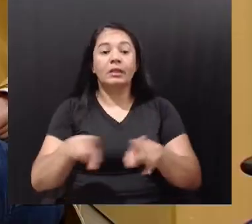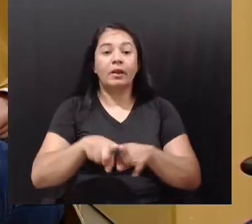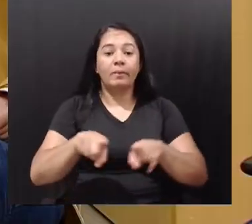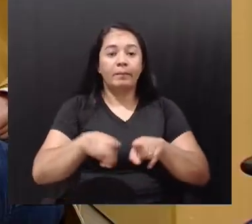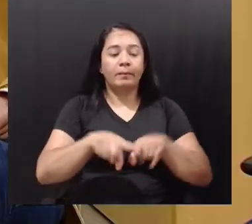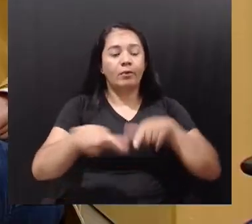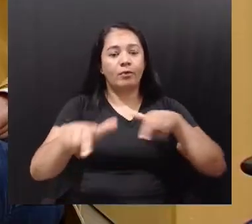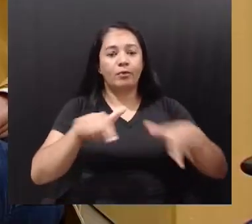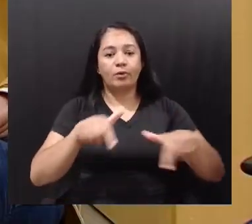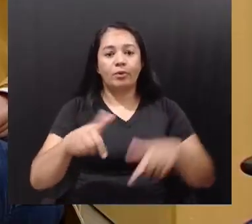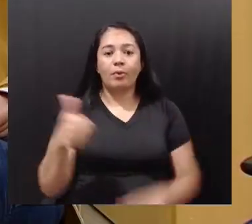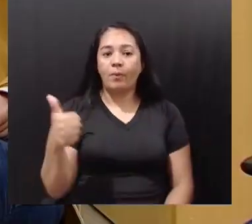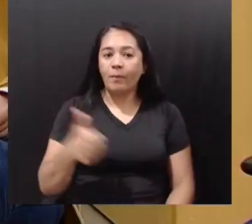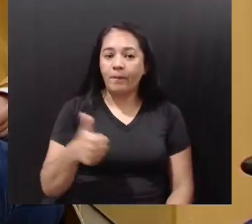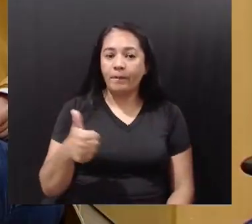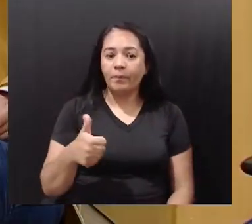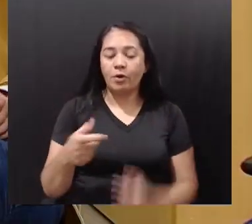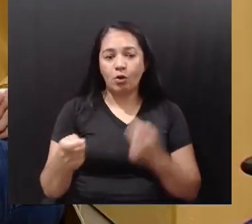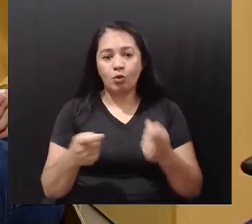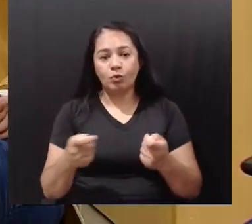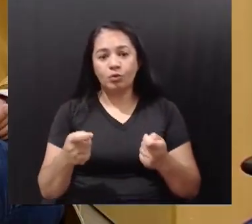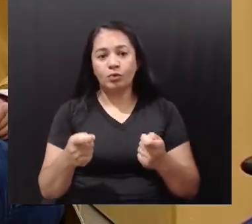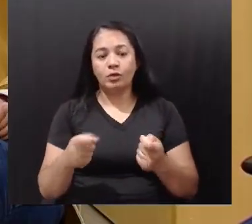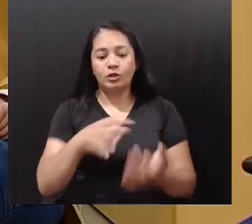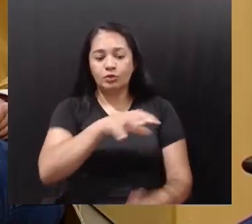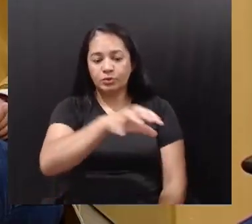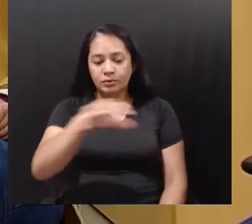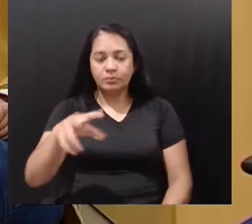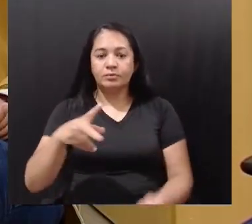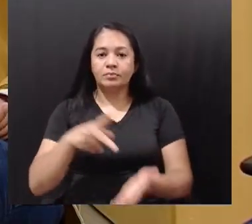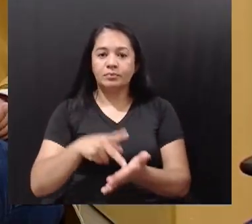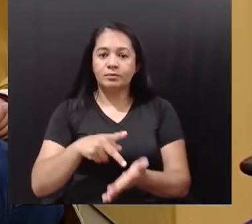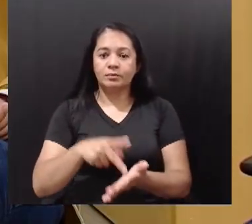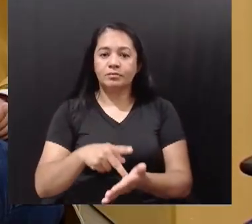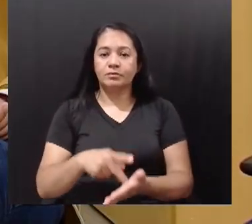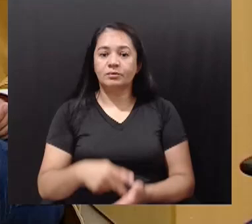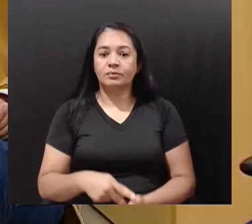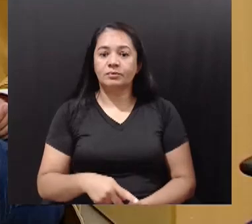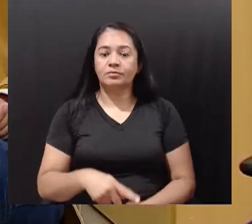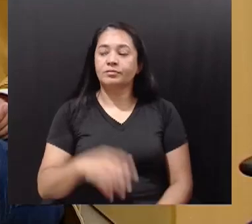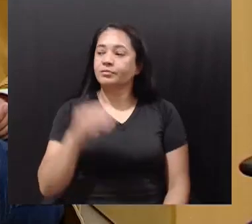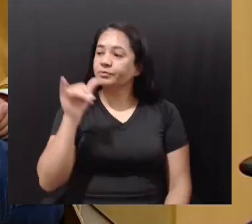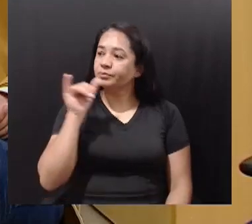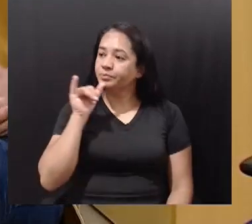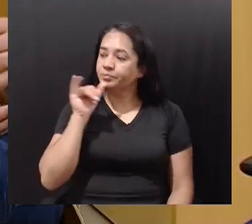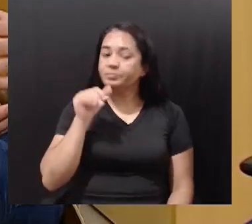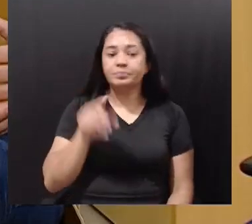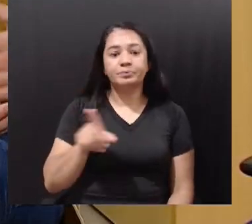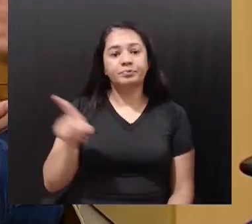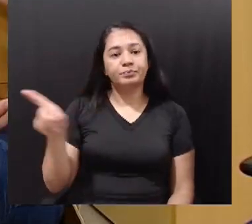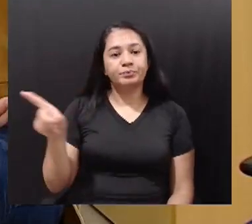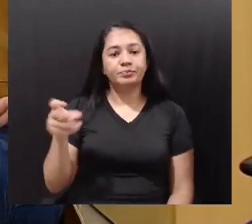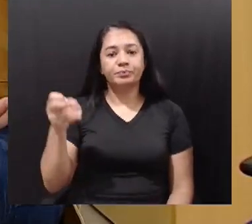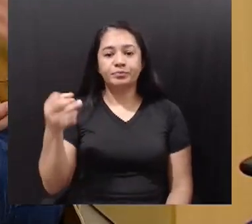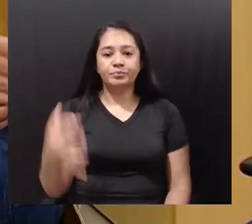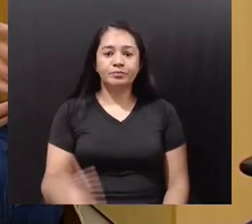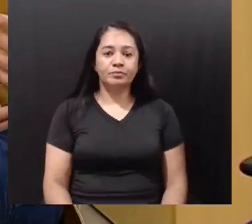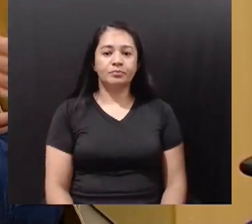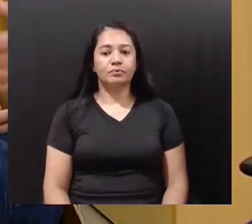controle interno, que é a atuação dos setores mesmo. Até pegando esse exemplo que o Paulo trouxe do almoxarifado, eles